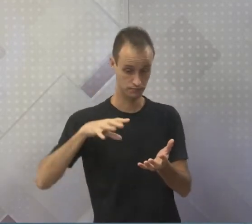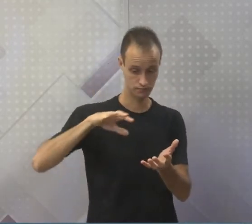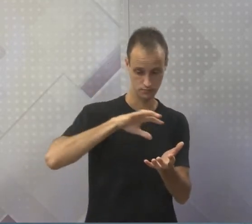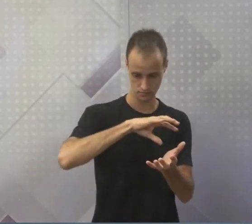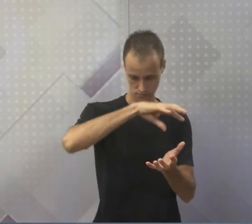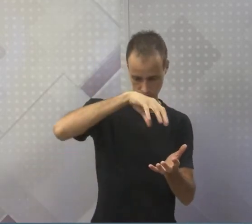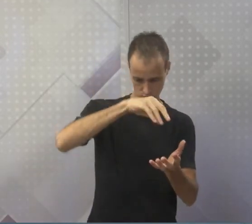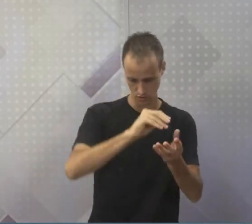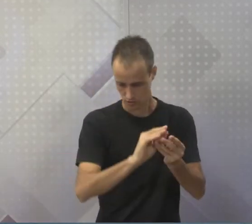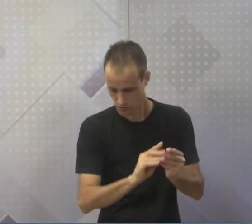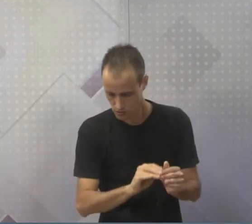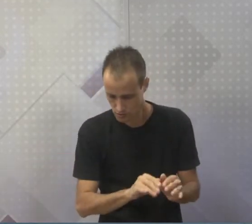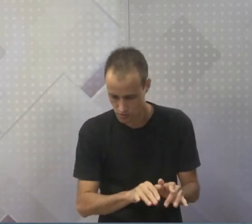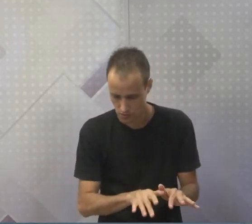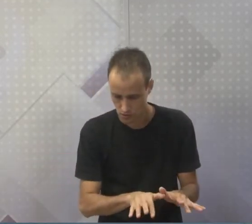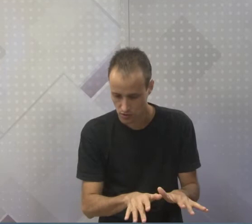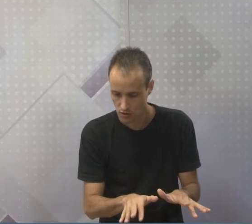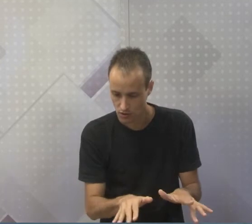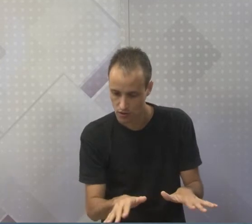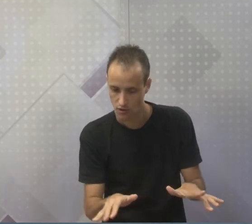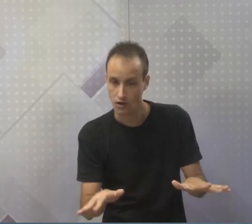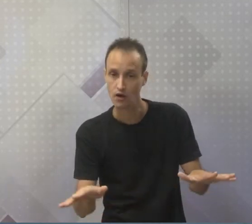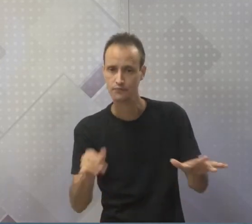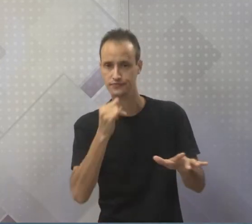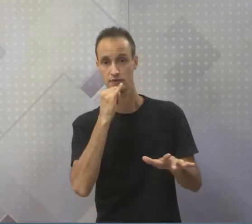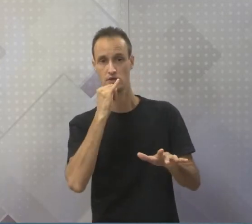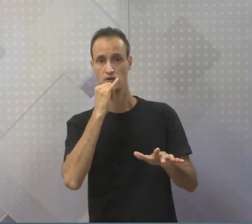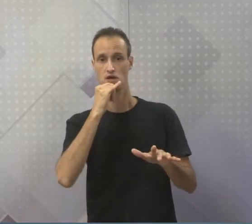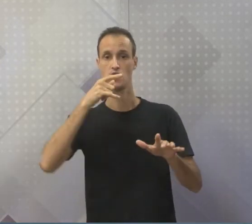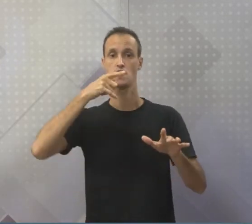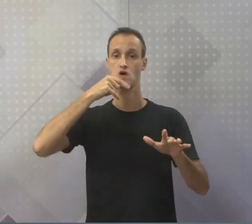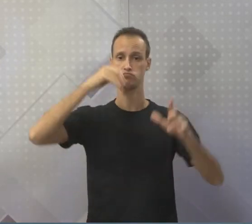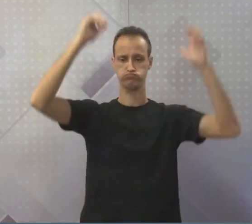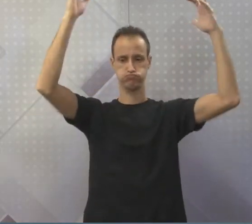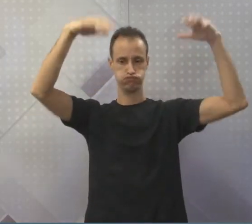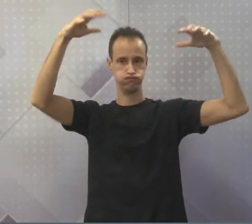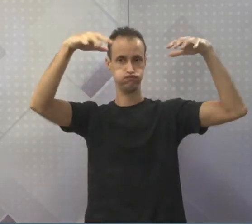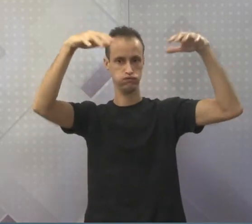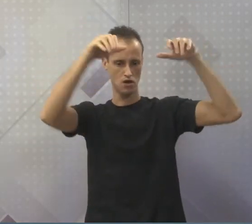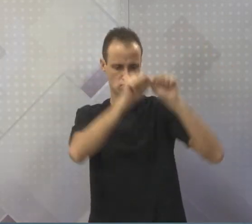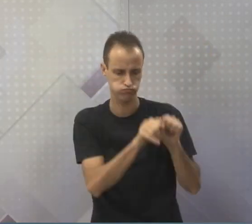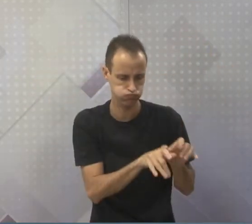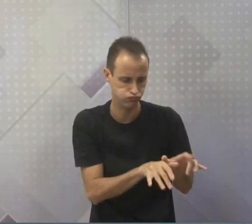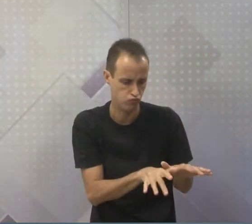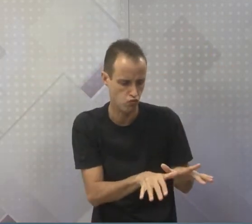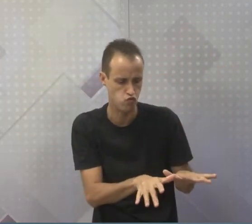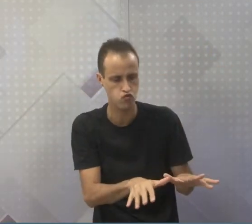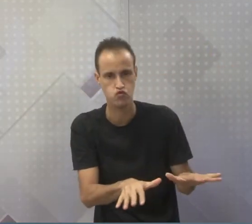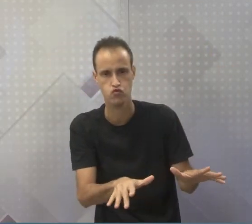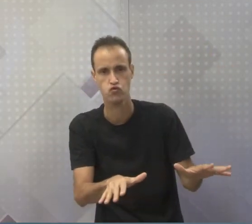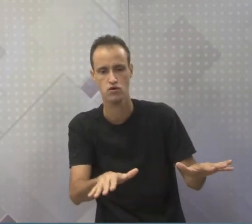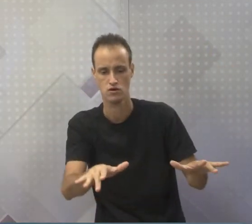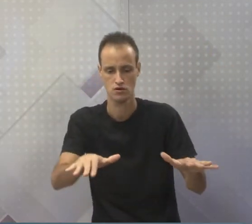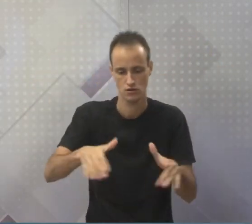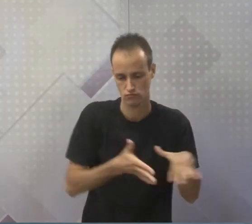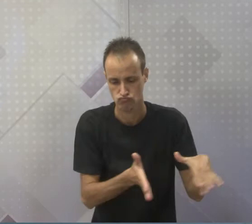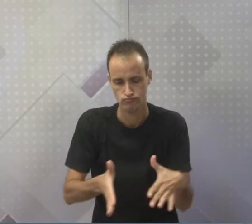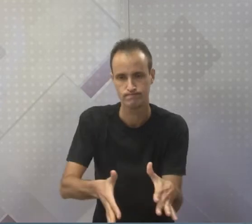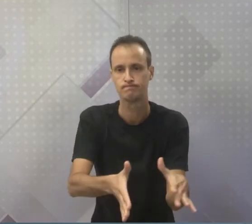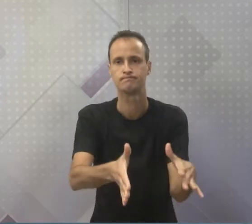no solo podem ser levados, por exemplo, pela água da chuva. A água bate e carrega esses ovos para um